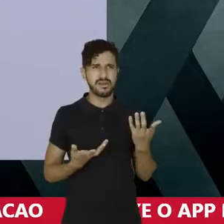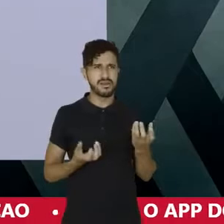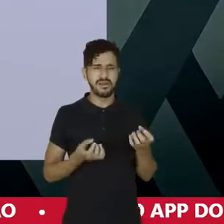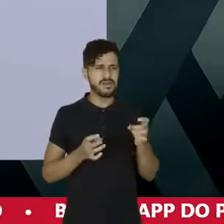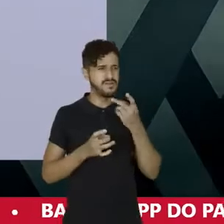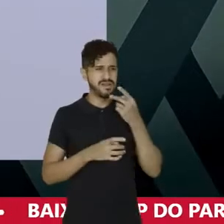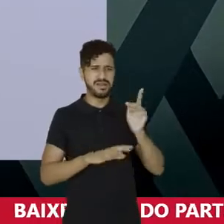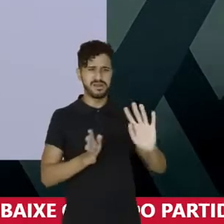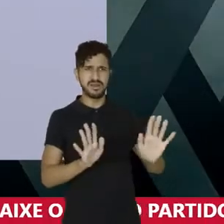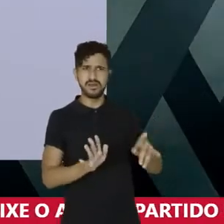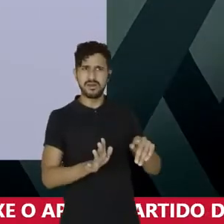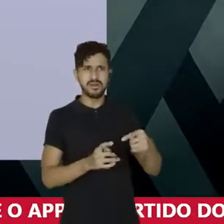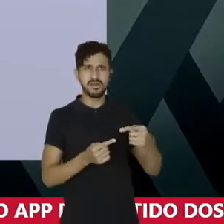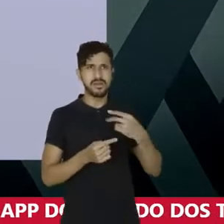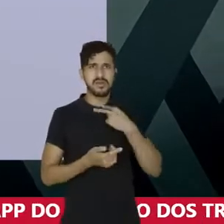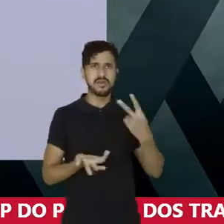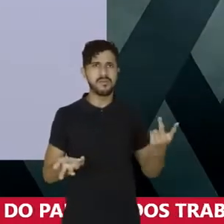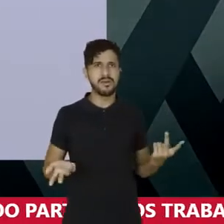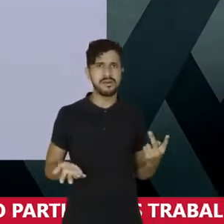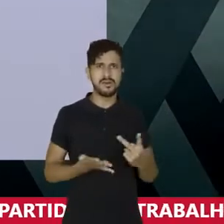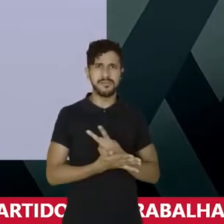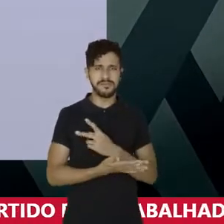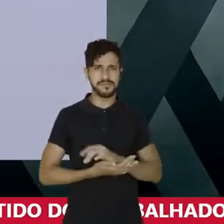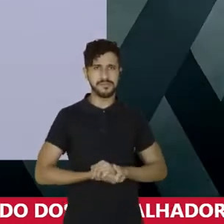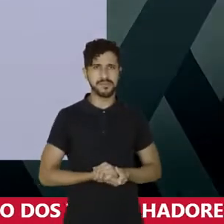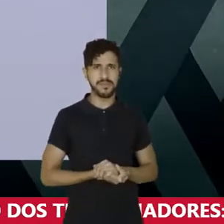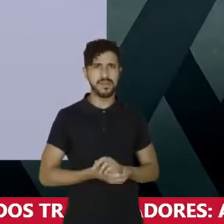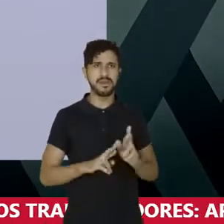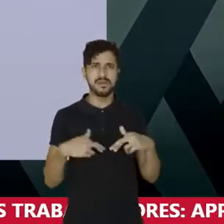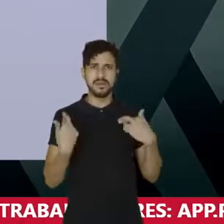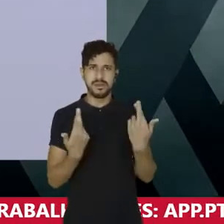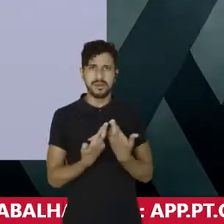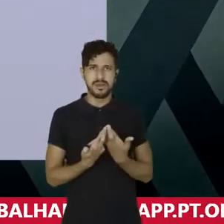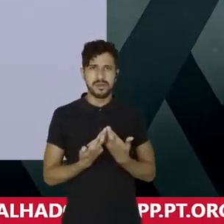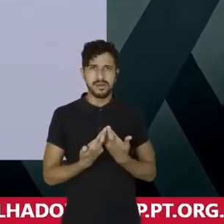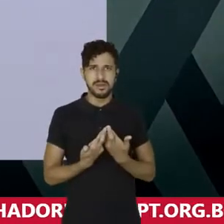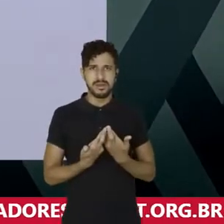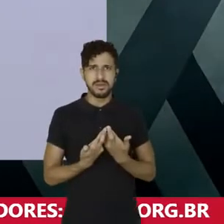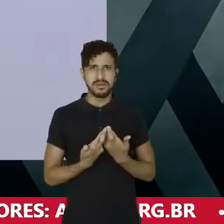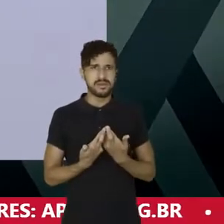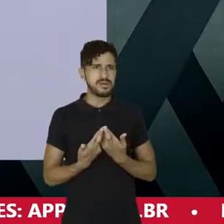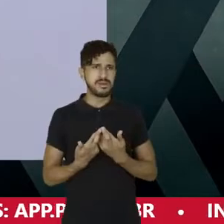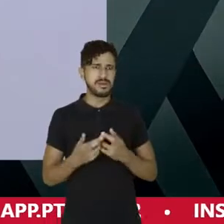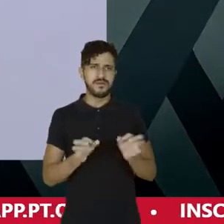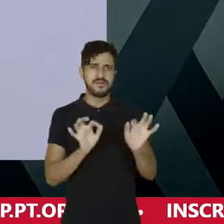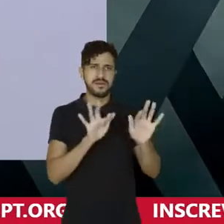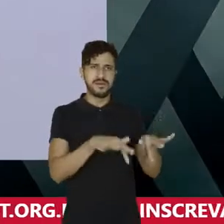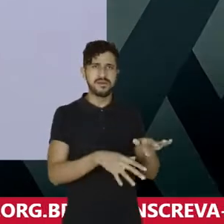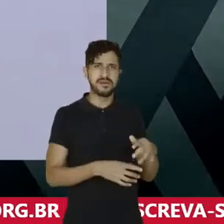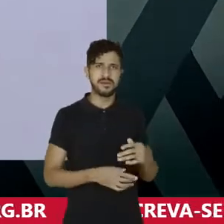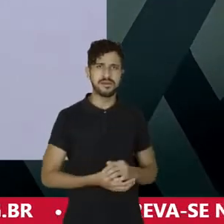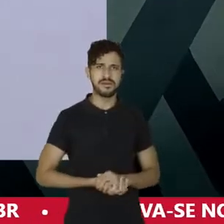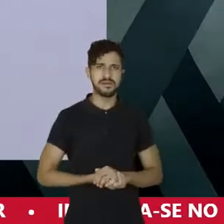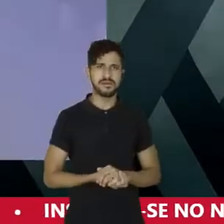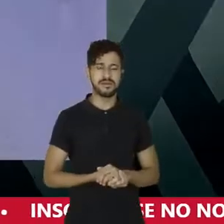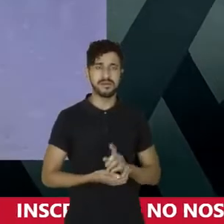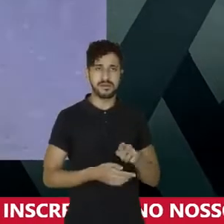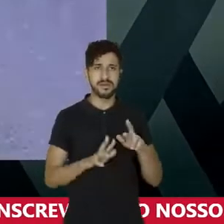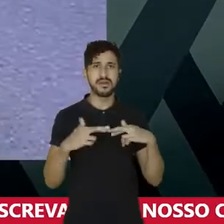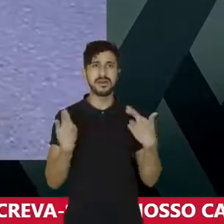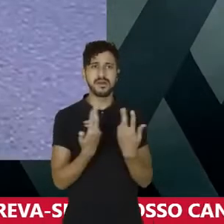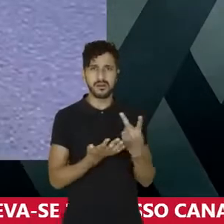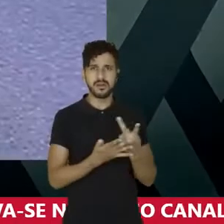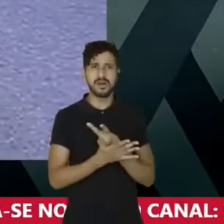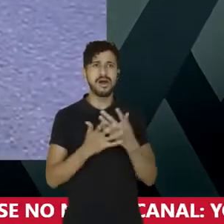bruxa que eu deixar isso não tem cabimento não pode ir à reunião inclusive nem durou muito mais depois disso para essa reunião